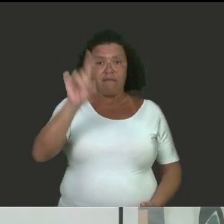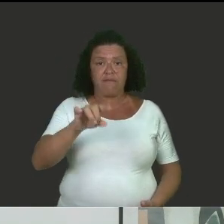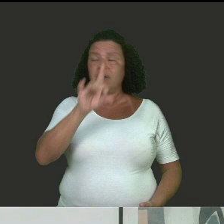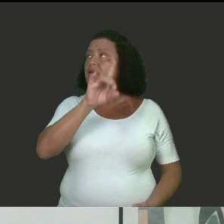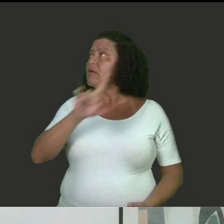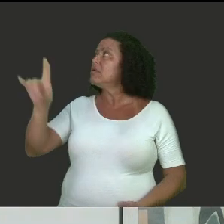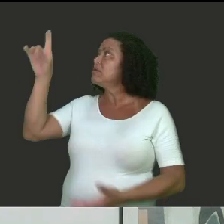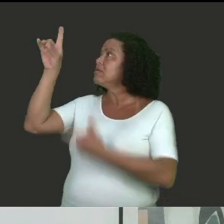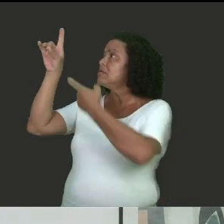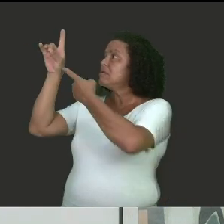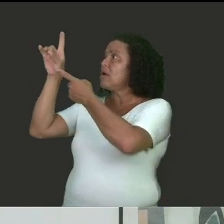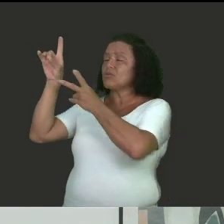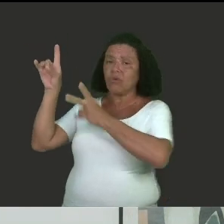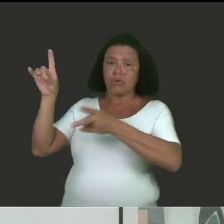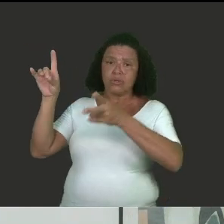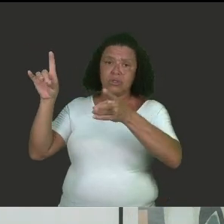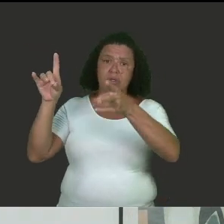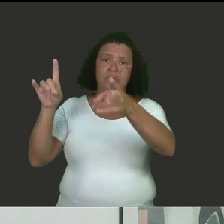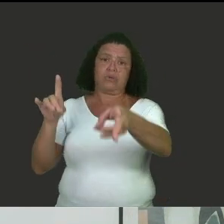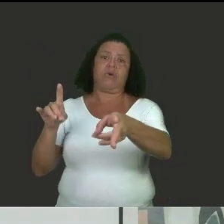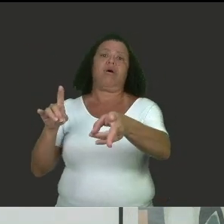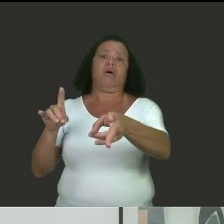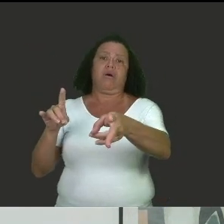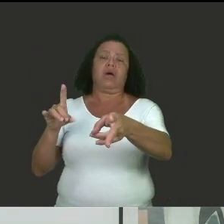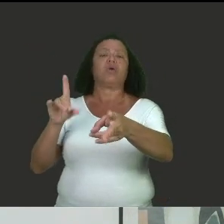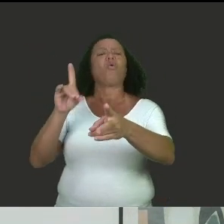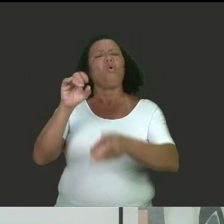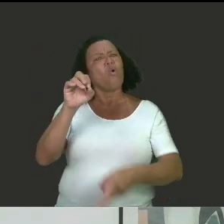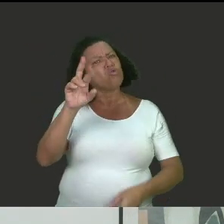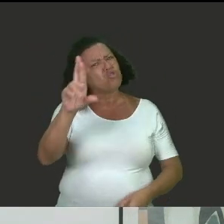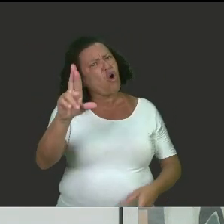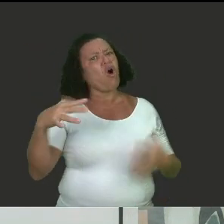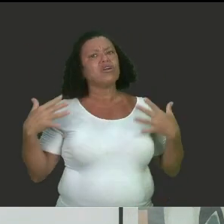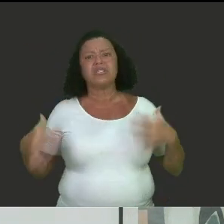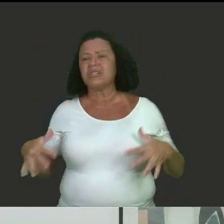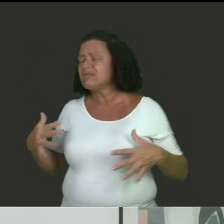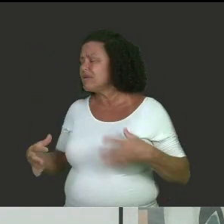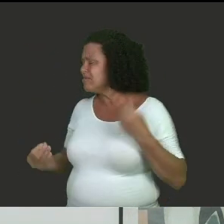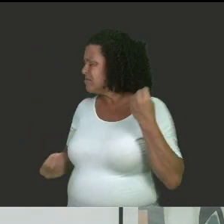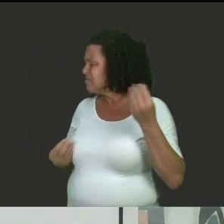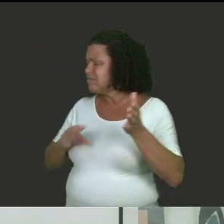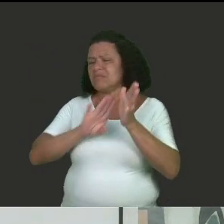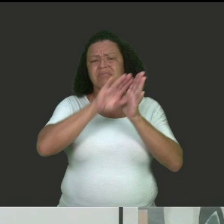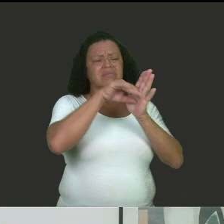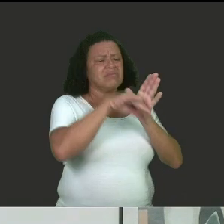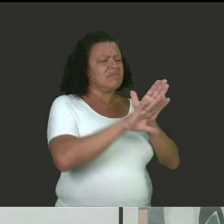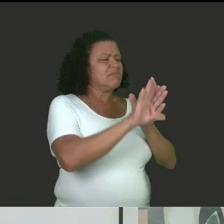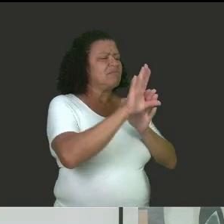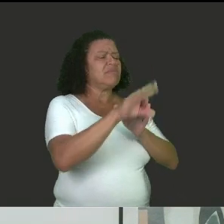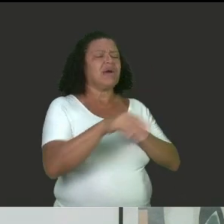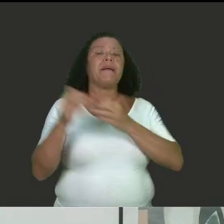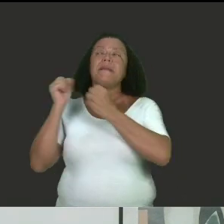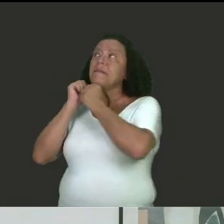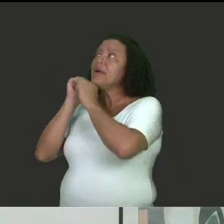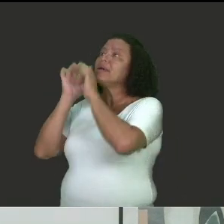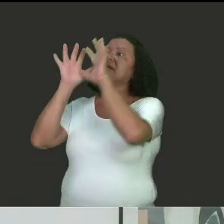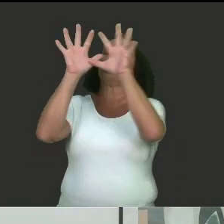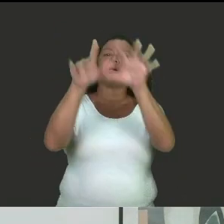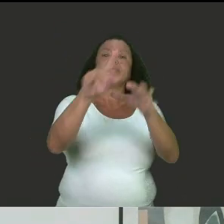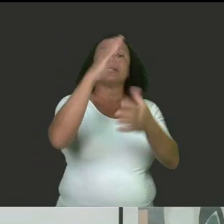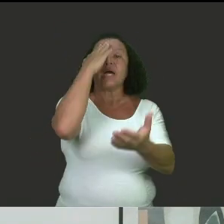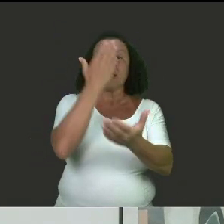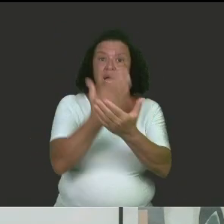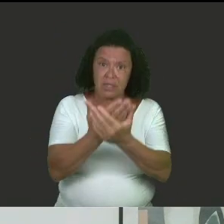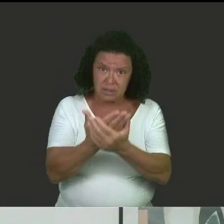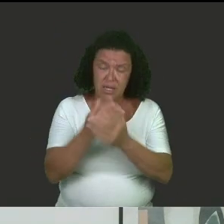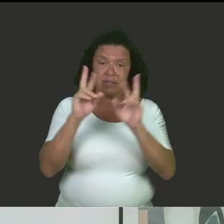prosseguir-lhe caminhando entre dores e desesperações, sem os arrimos abençoados da crença e da